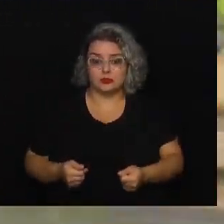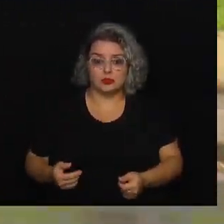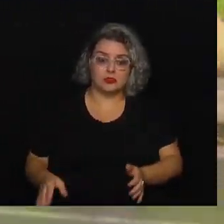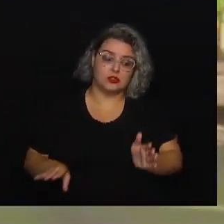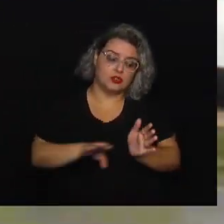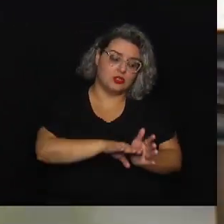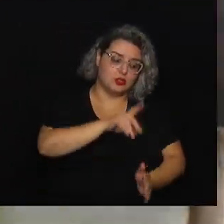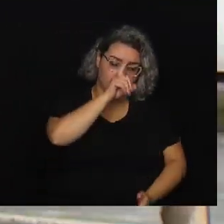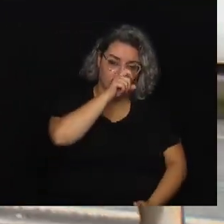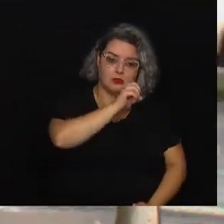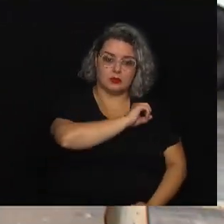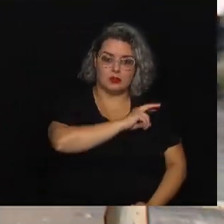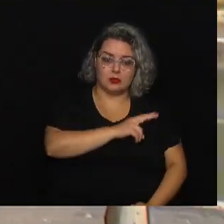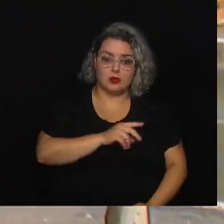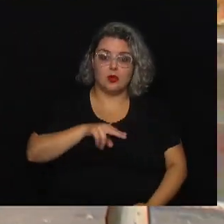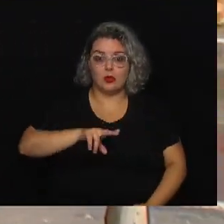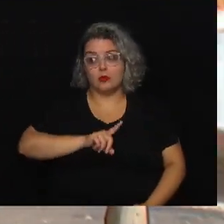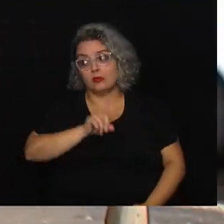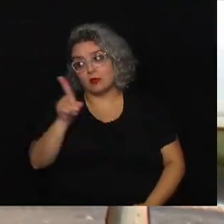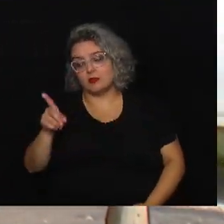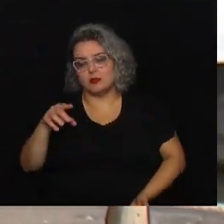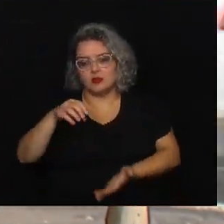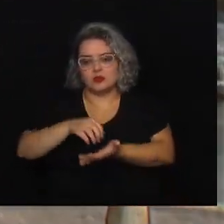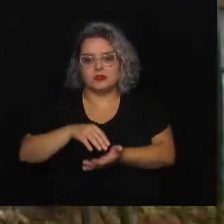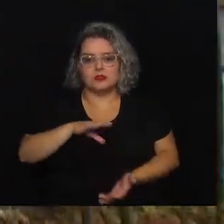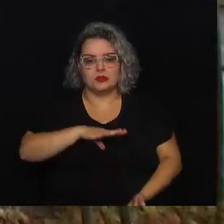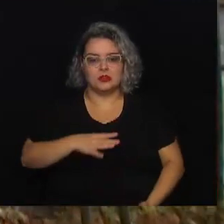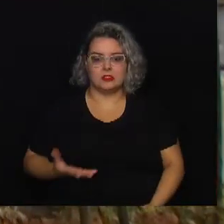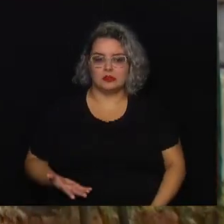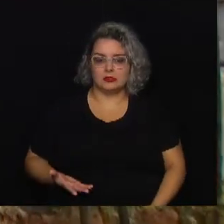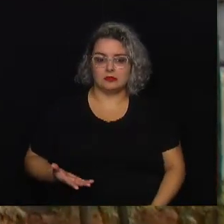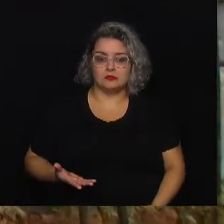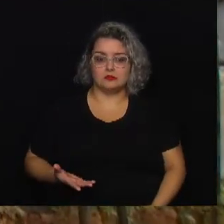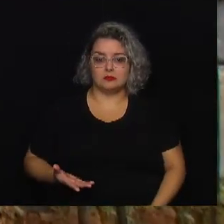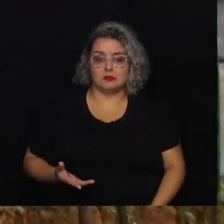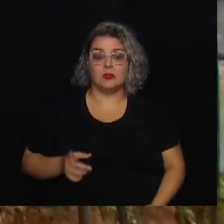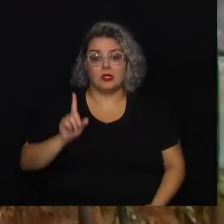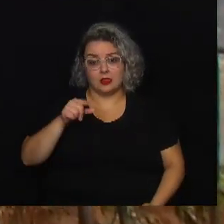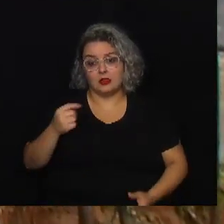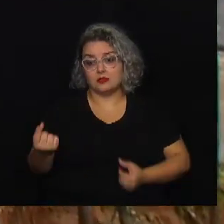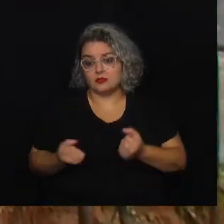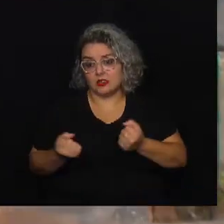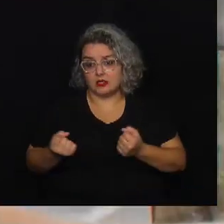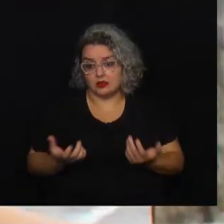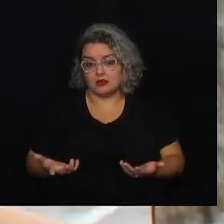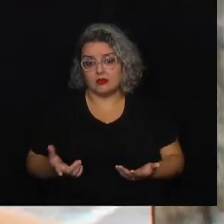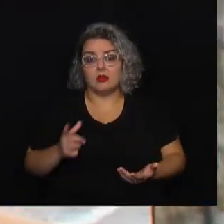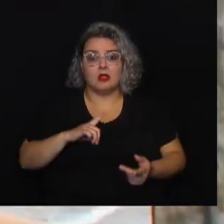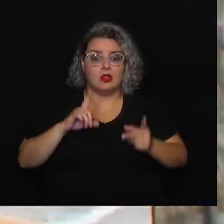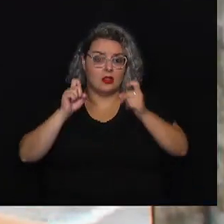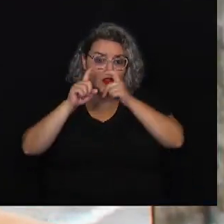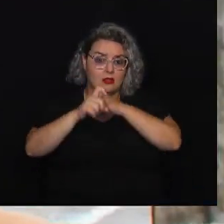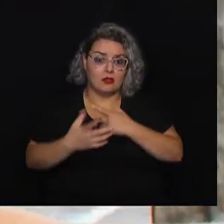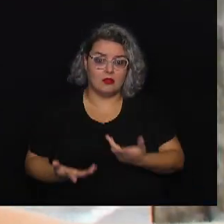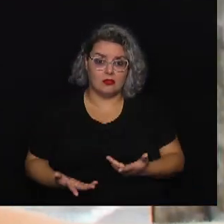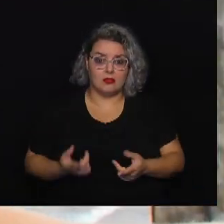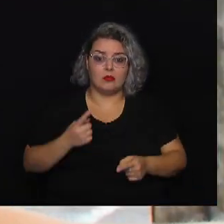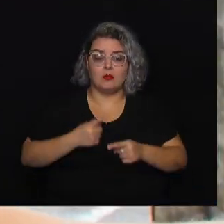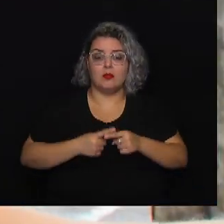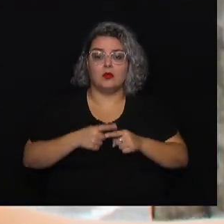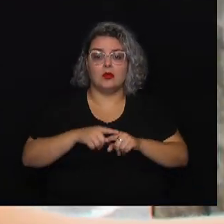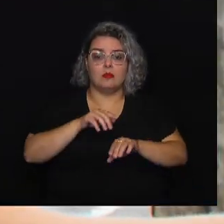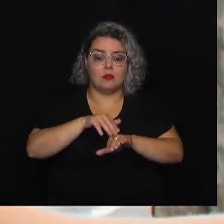Verde ou quem vai para o centro da cidade, né? Mesmo quem está de veículo, né? Tem dificuldade porque o trânsito